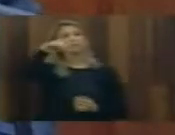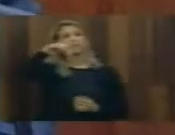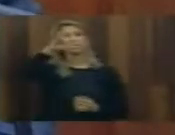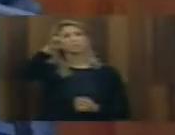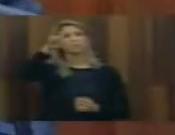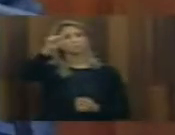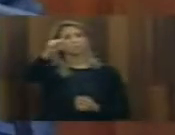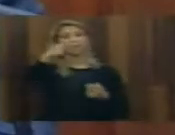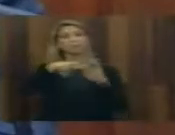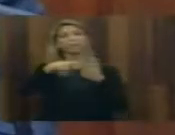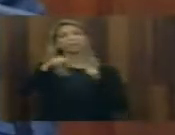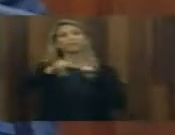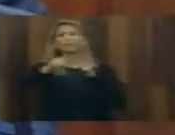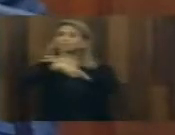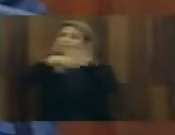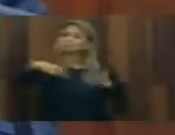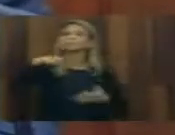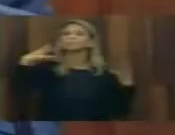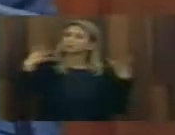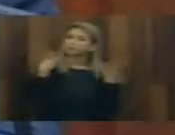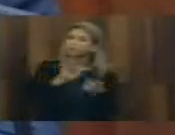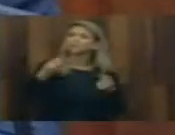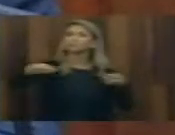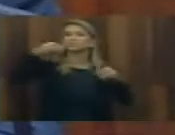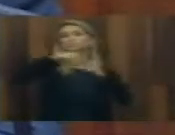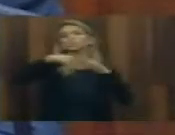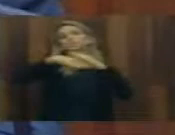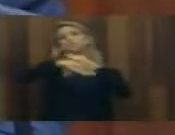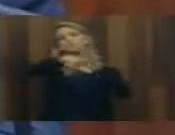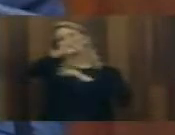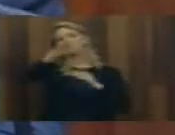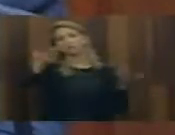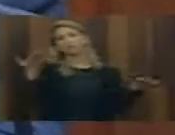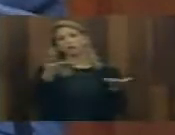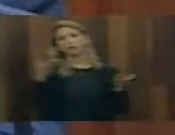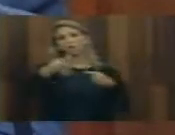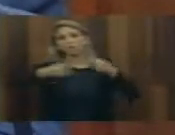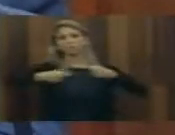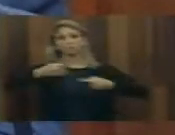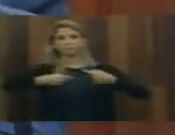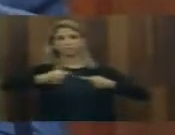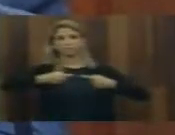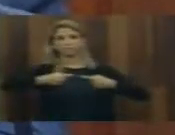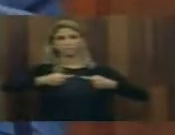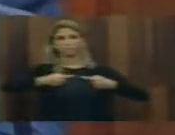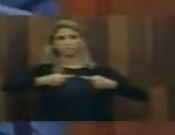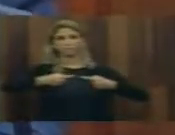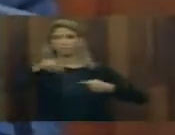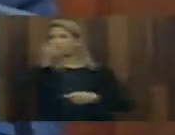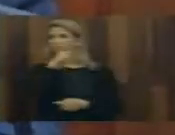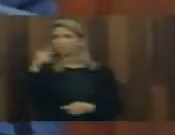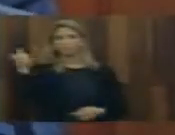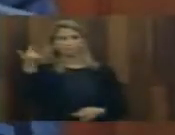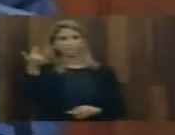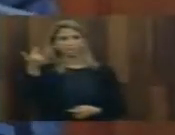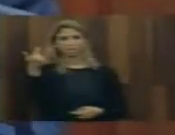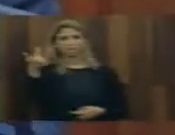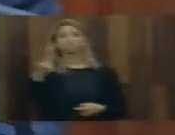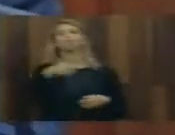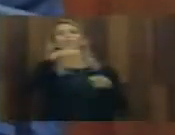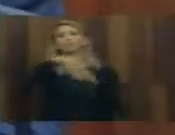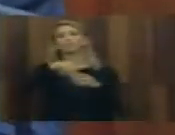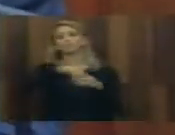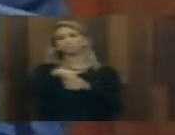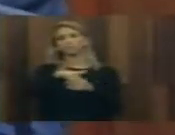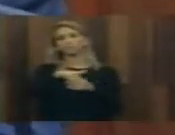Silva pelos relevantes serviços prestados ao município. Coloco o requerimento em discussão. Não havendo quem queira discutir, coloco